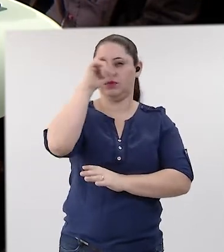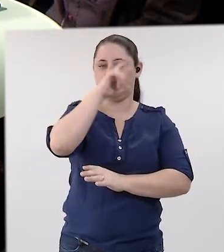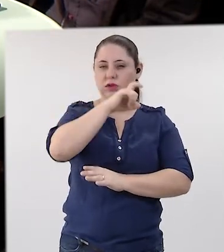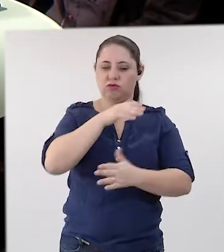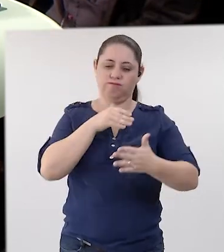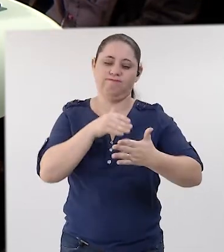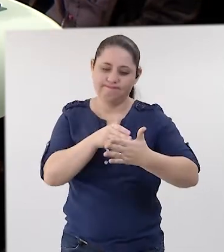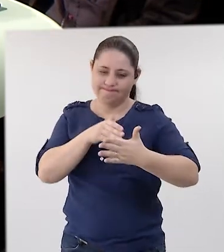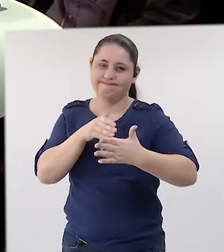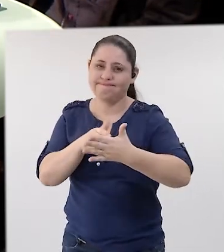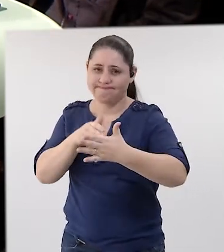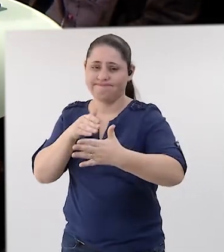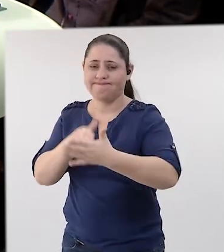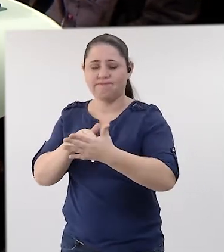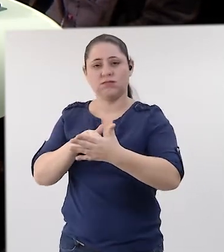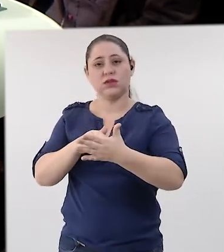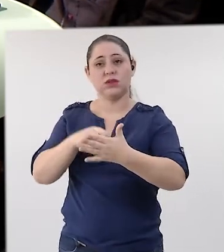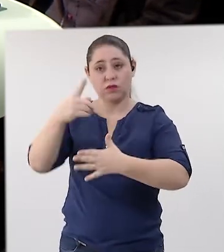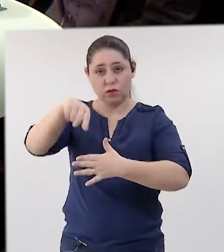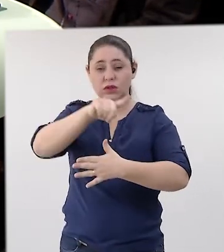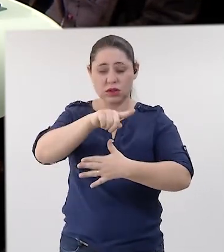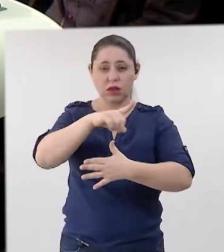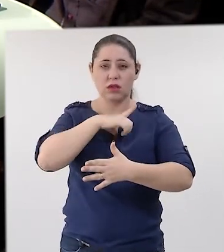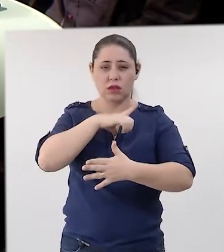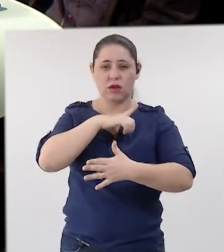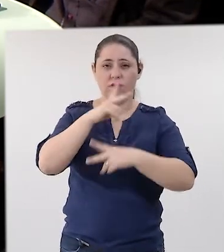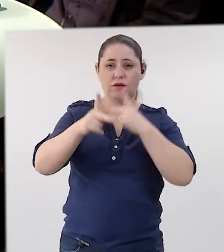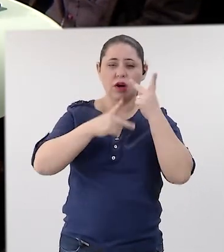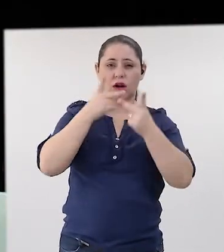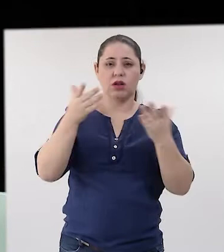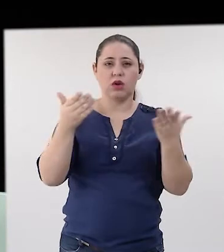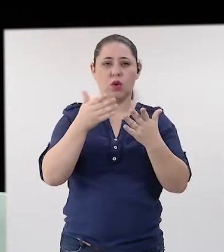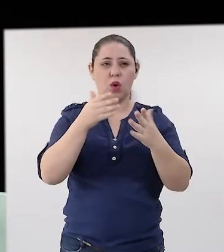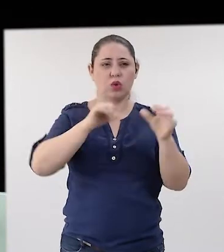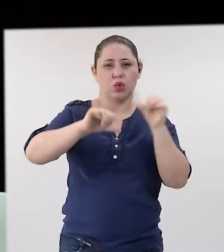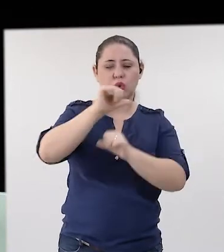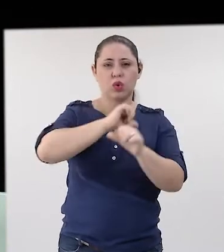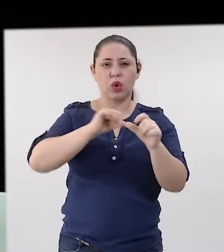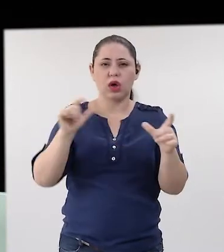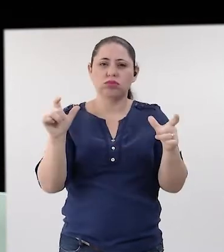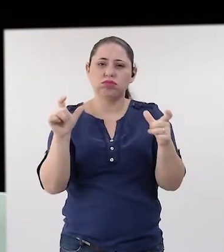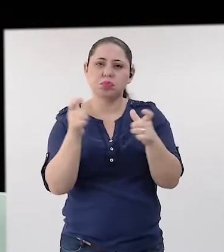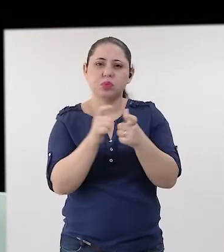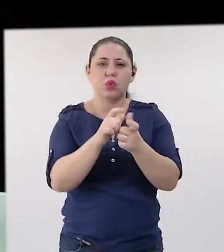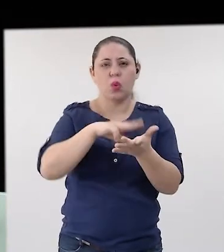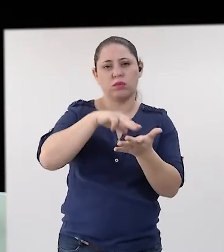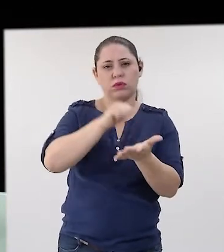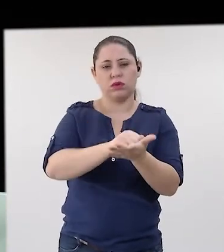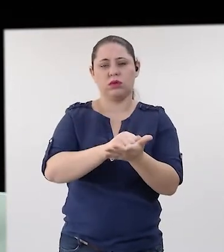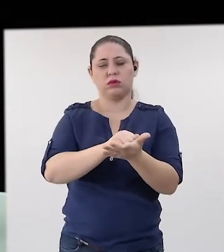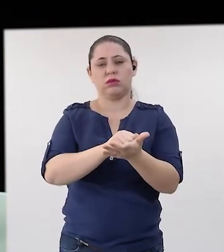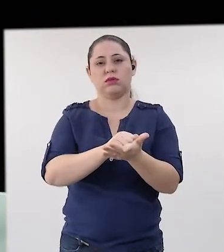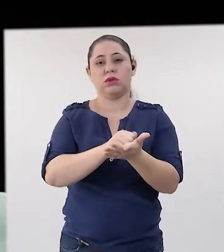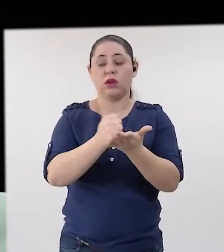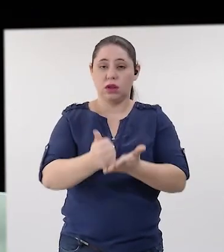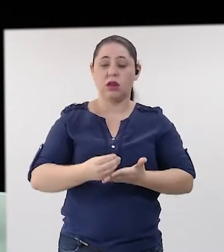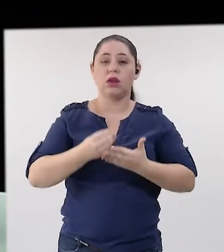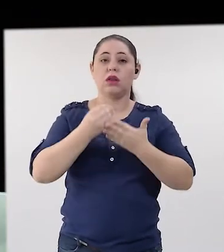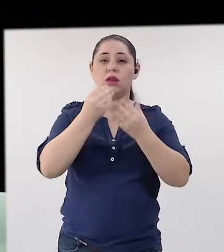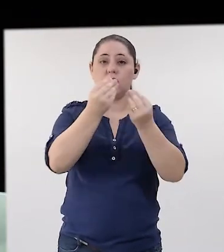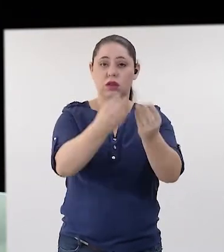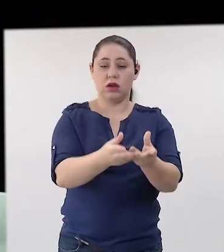as dificuldades, existem os desafios, e você até falou agora há pouco, acabou mudando o escopo do que seria o aplicativo, né,